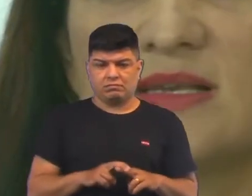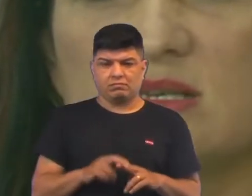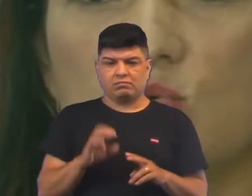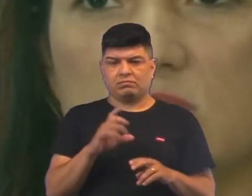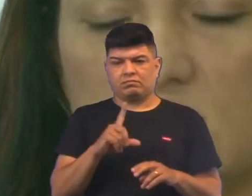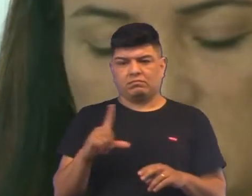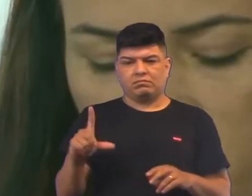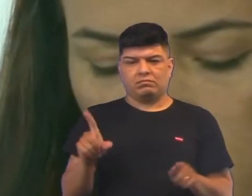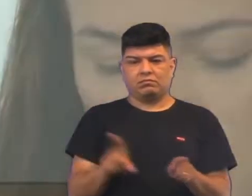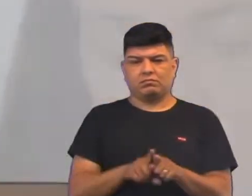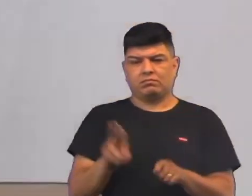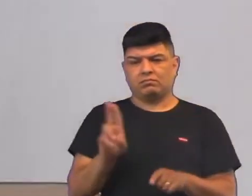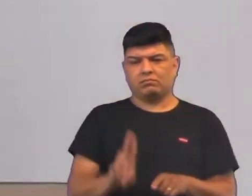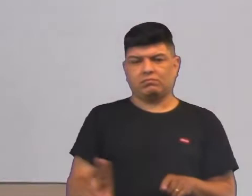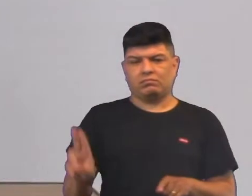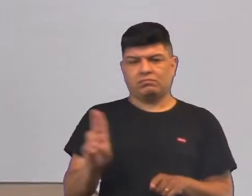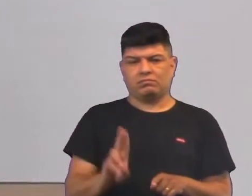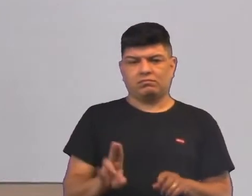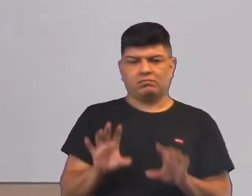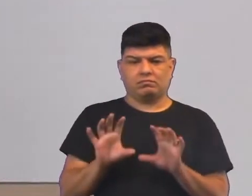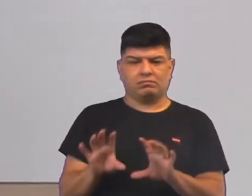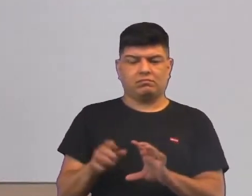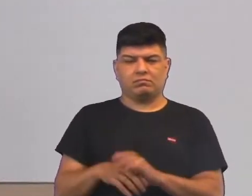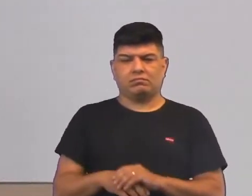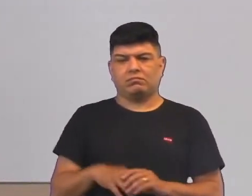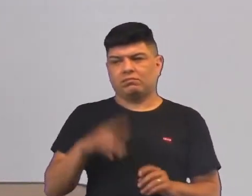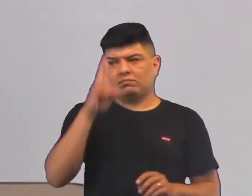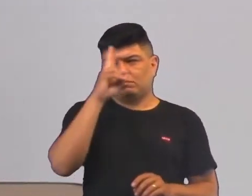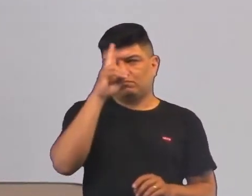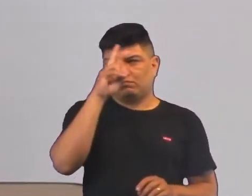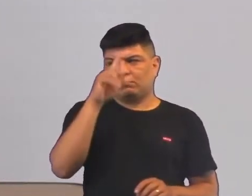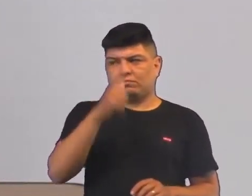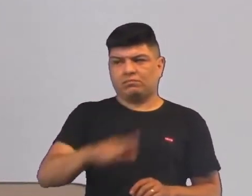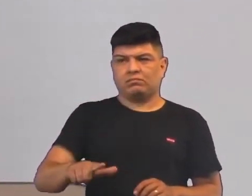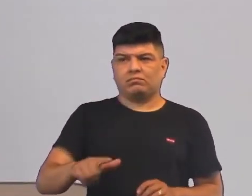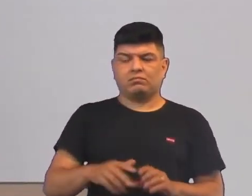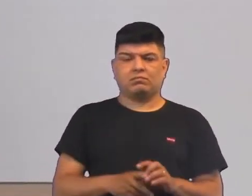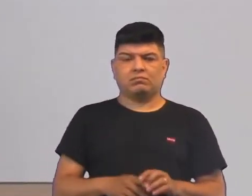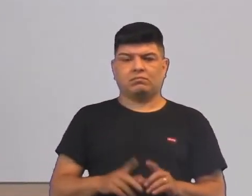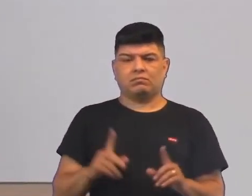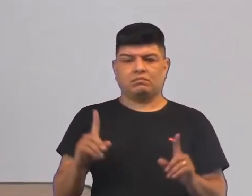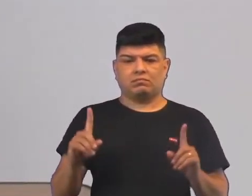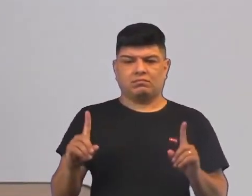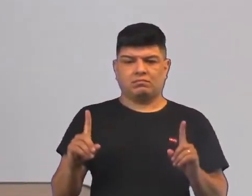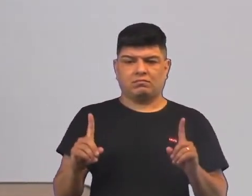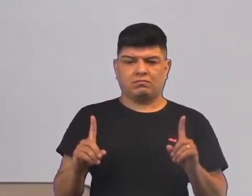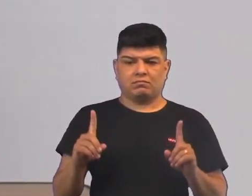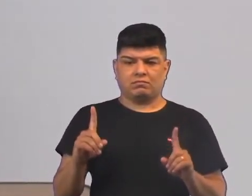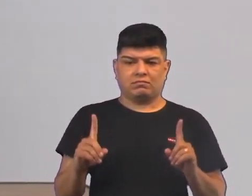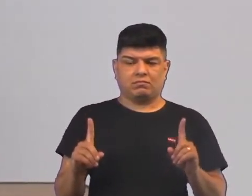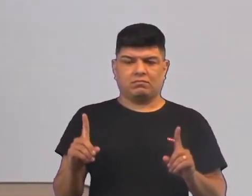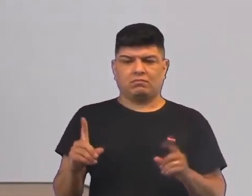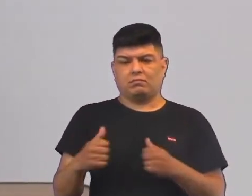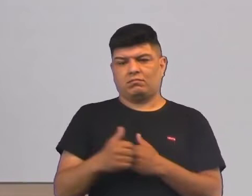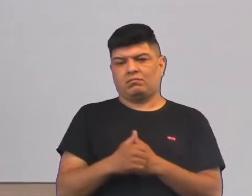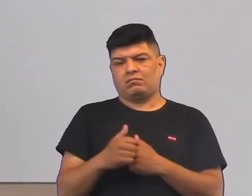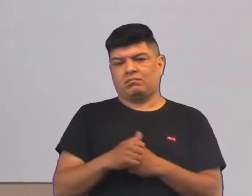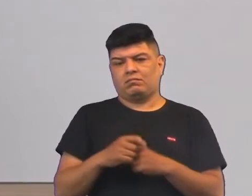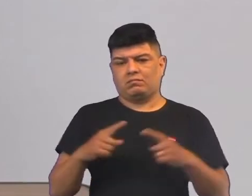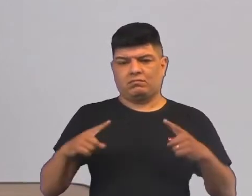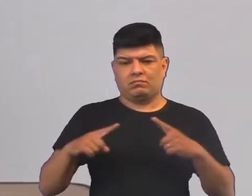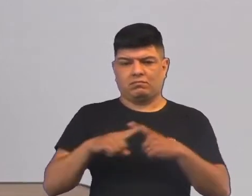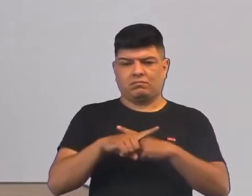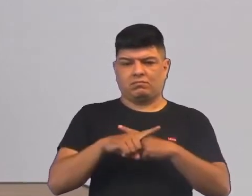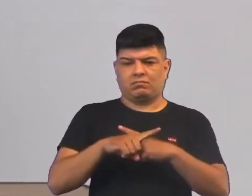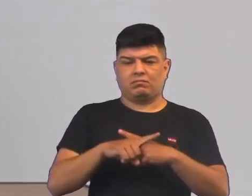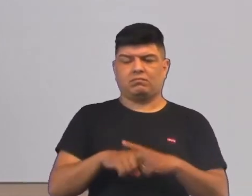essa classificação usando essas formas geométricas dessa forma. Lembrando de novo, paralelos andam uma ao lado da outra. Perpendicular,